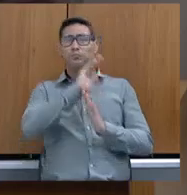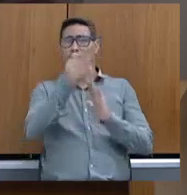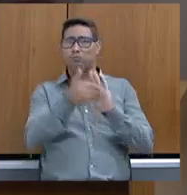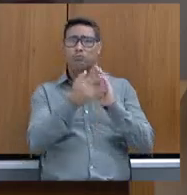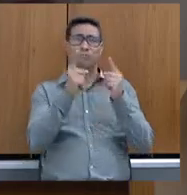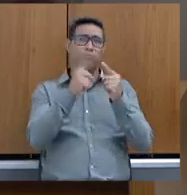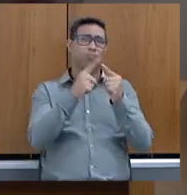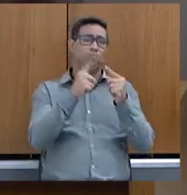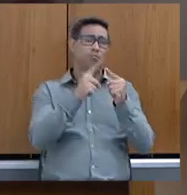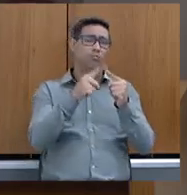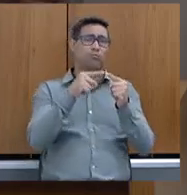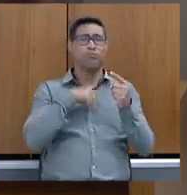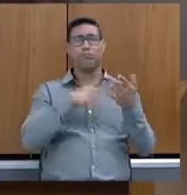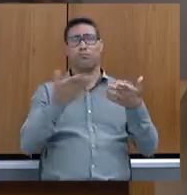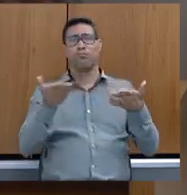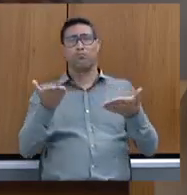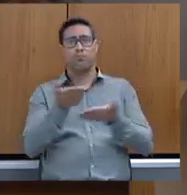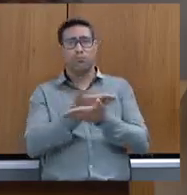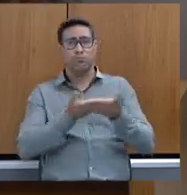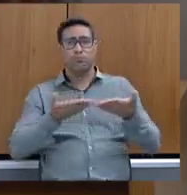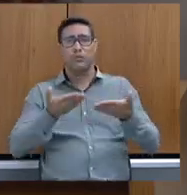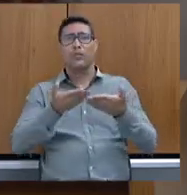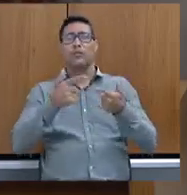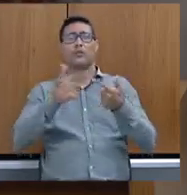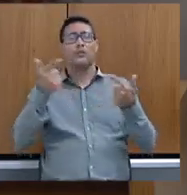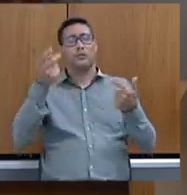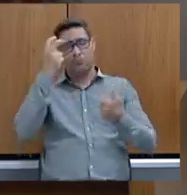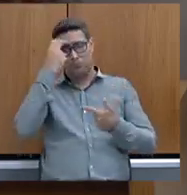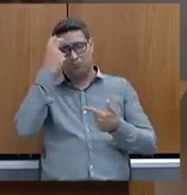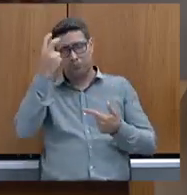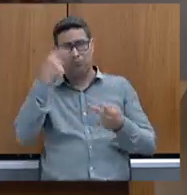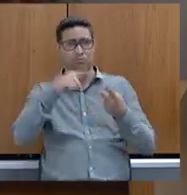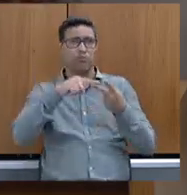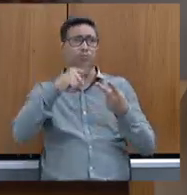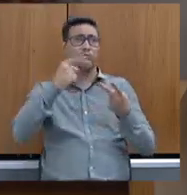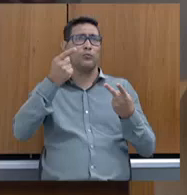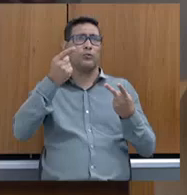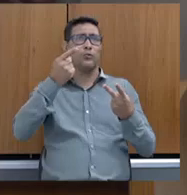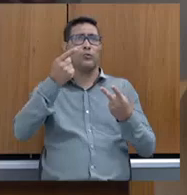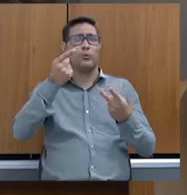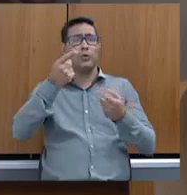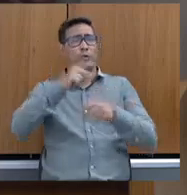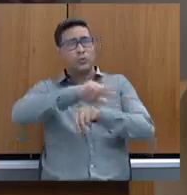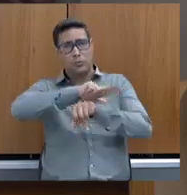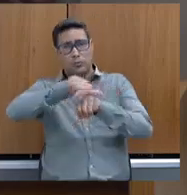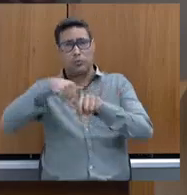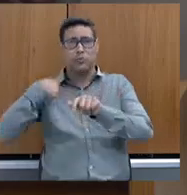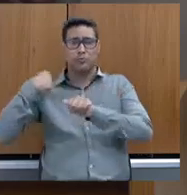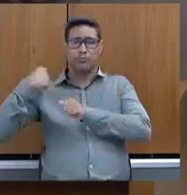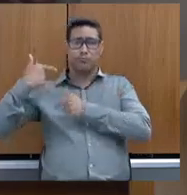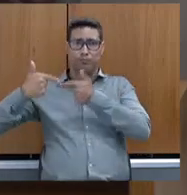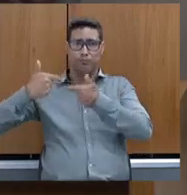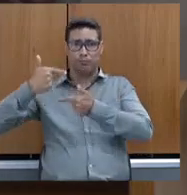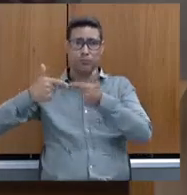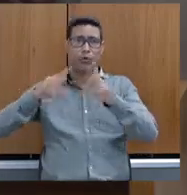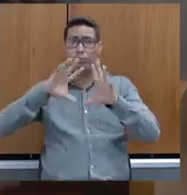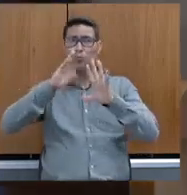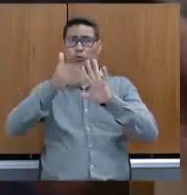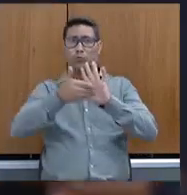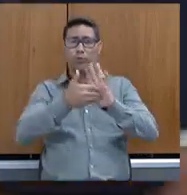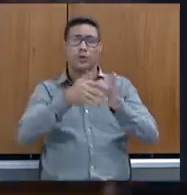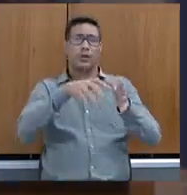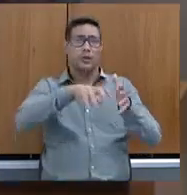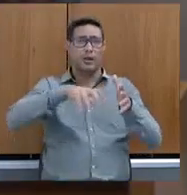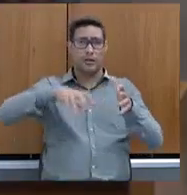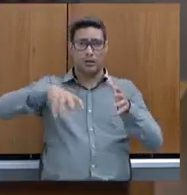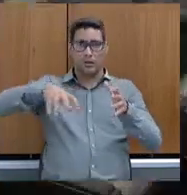tradição de Cultura de todo envolvimento com todas as categorias Olha que bacana que